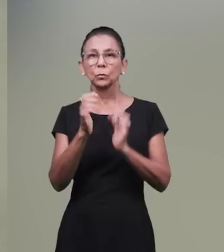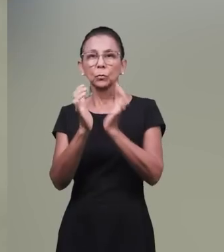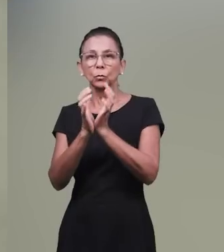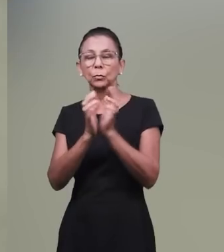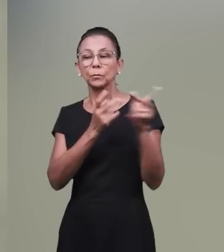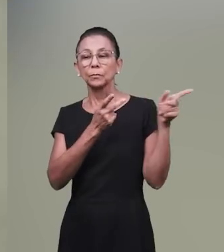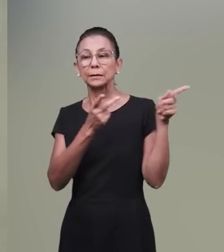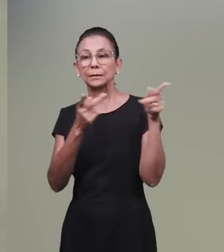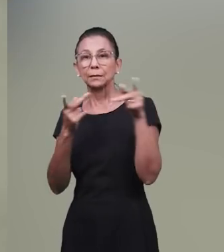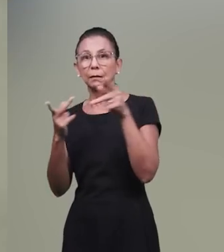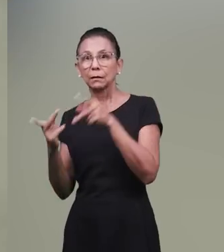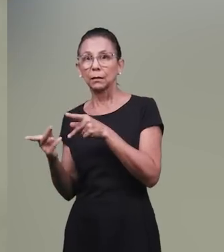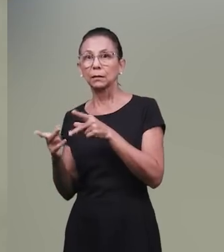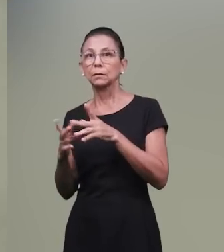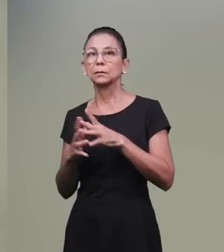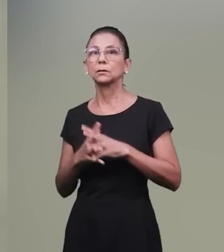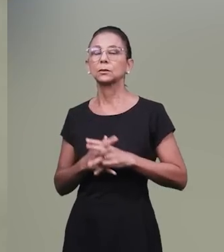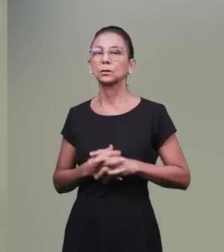classe de